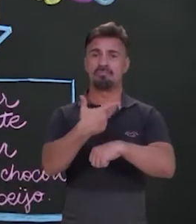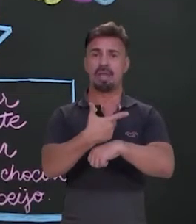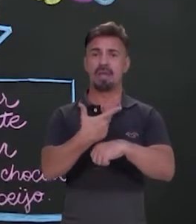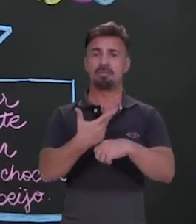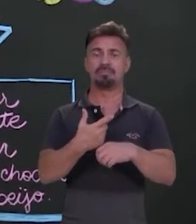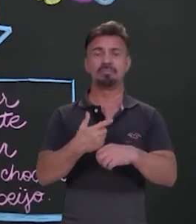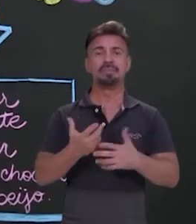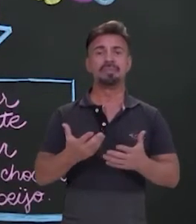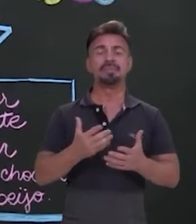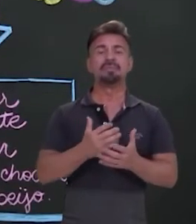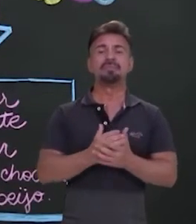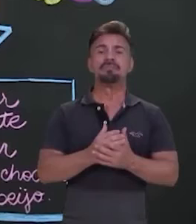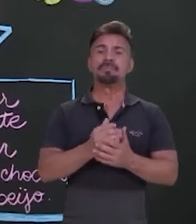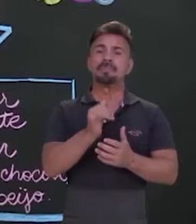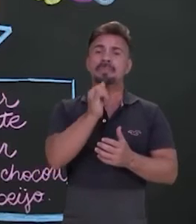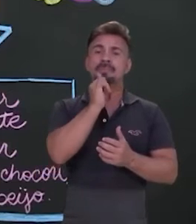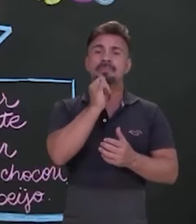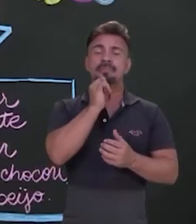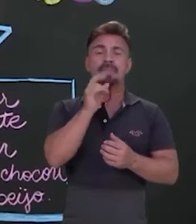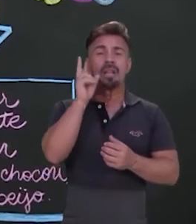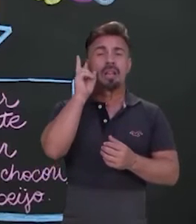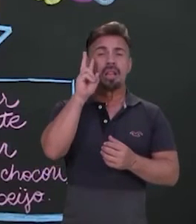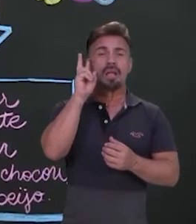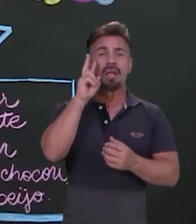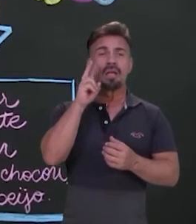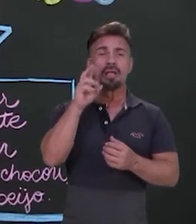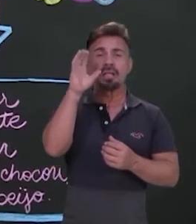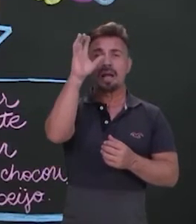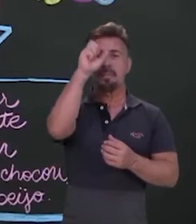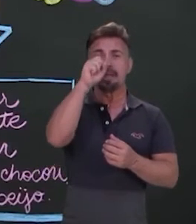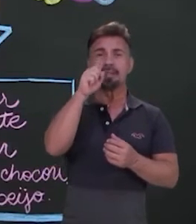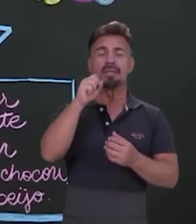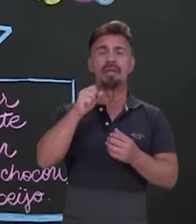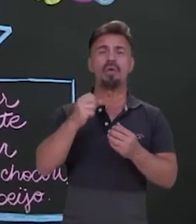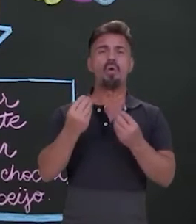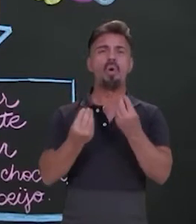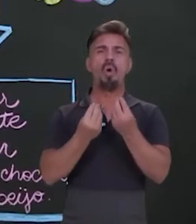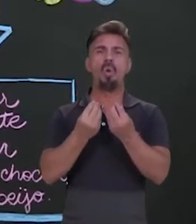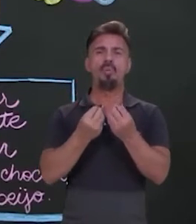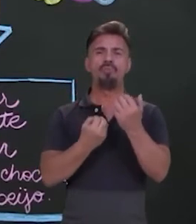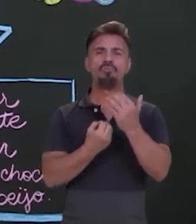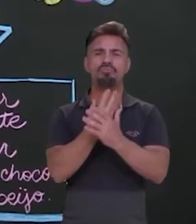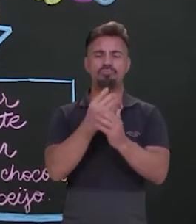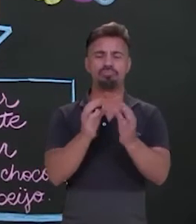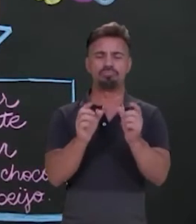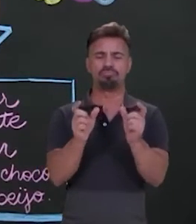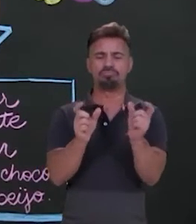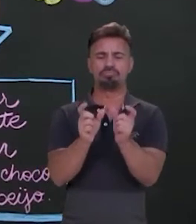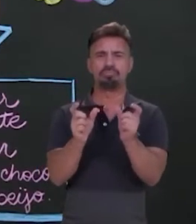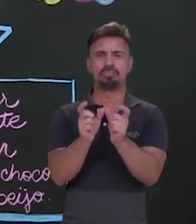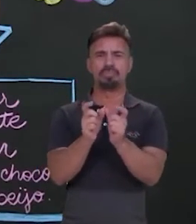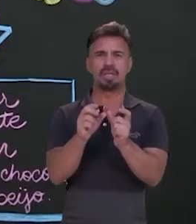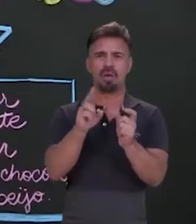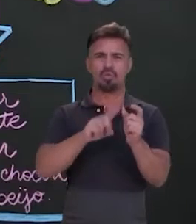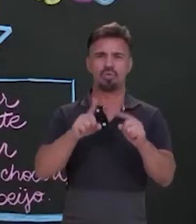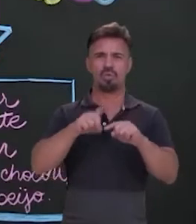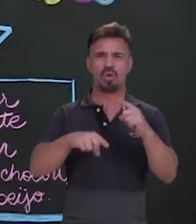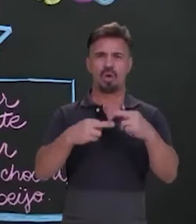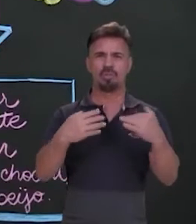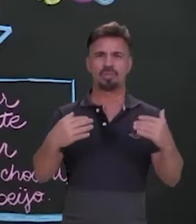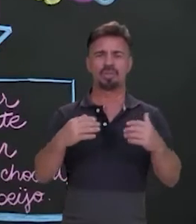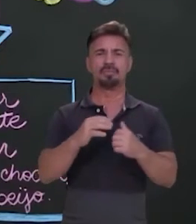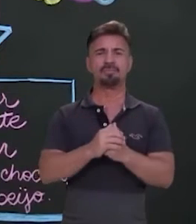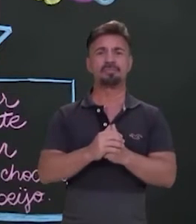entender melhor com um exemplo? Olha só. Lembra que quando a gente aprendeu a estrutura e formação de palavras, a gente utilizou alguns objetos para compreender melhor essa